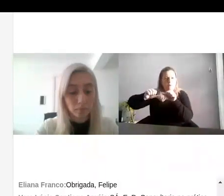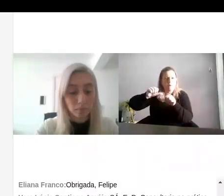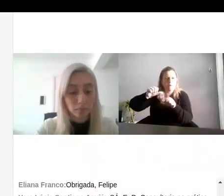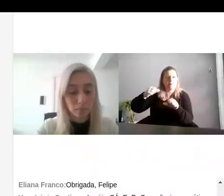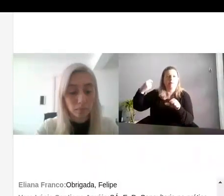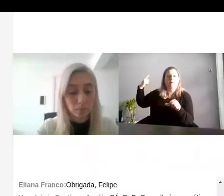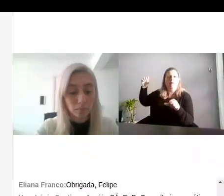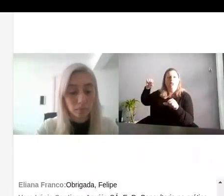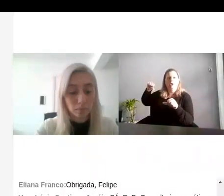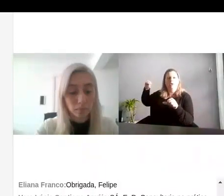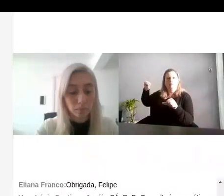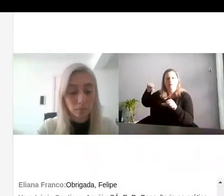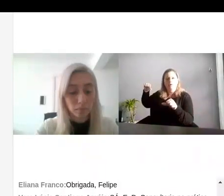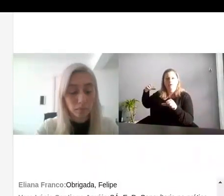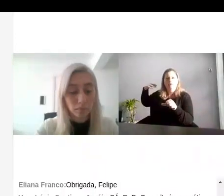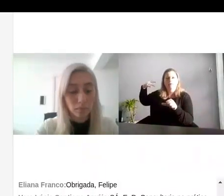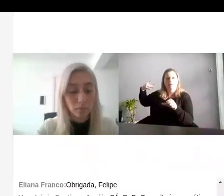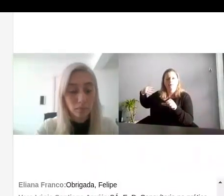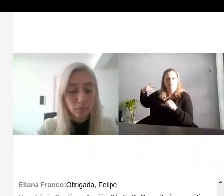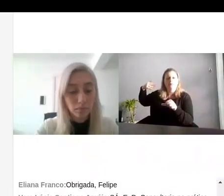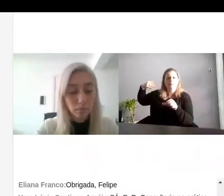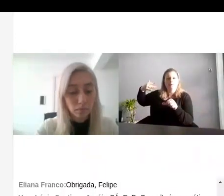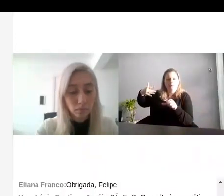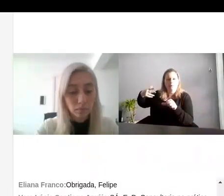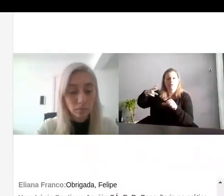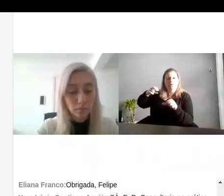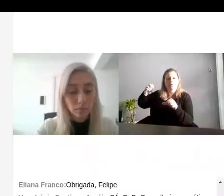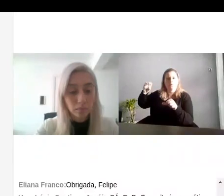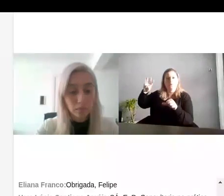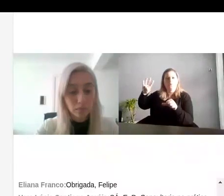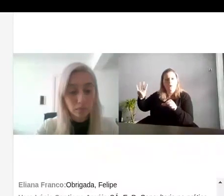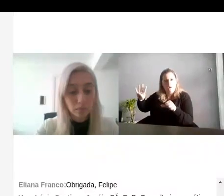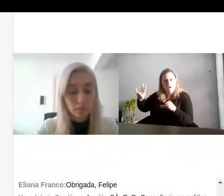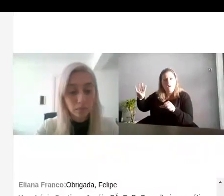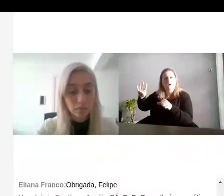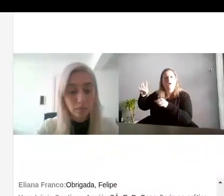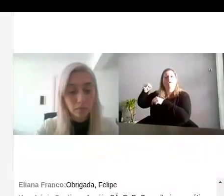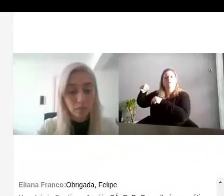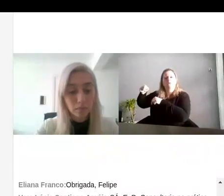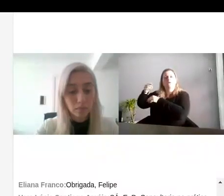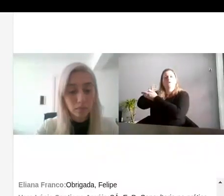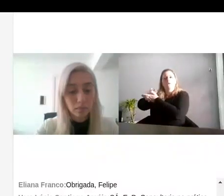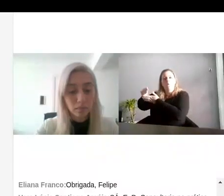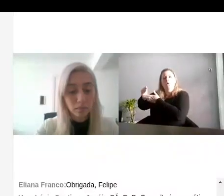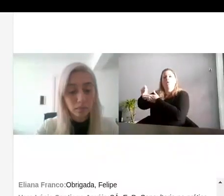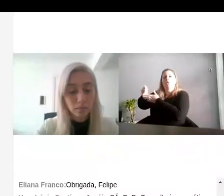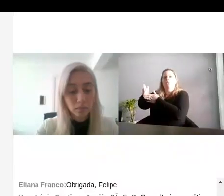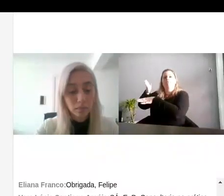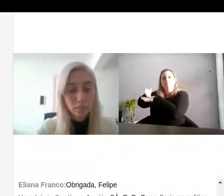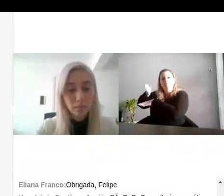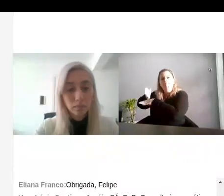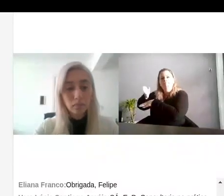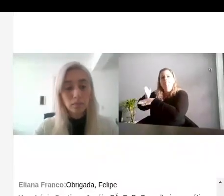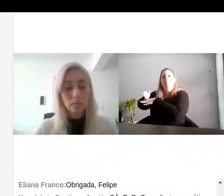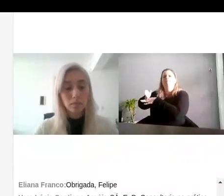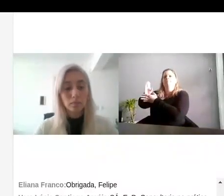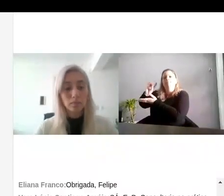foi ativo, até 2004, que houve uma participação efetiva e direta, até